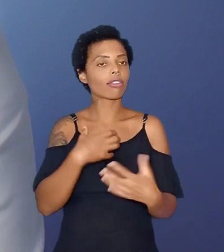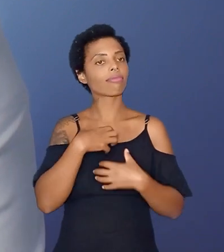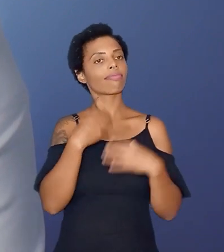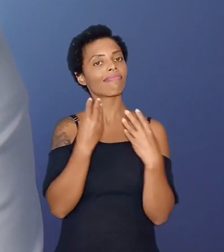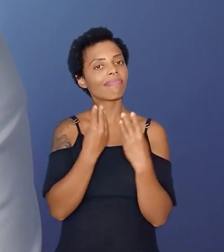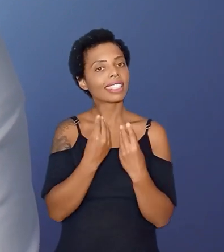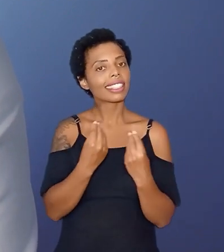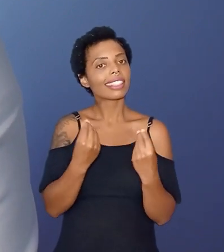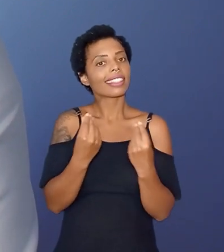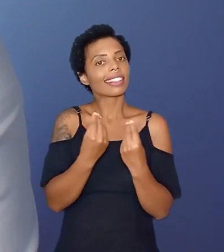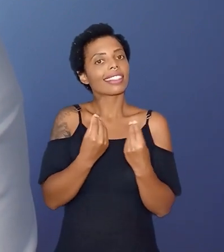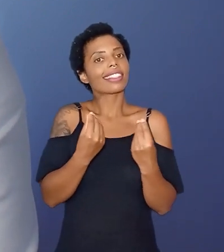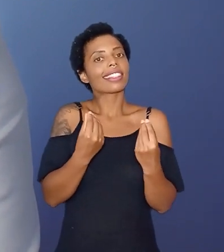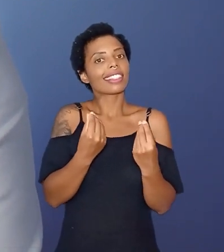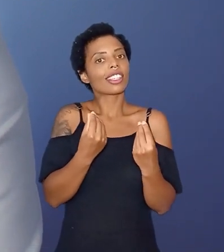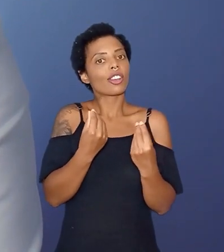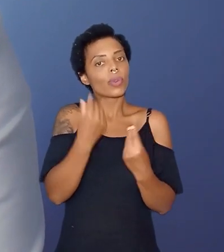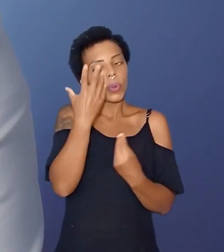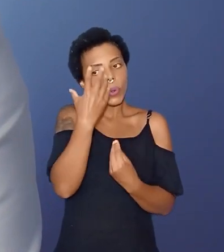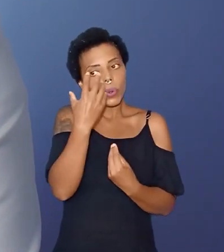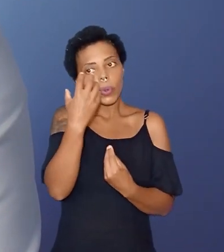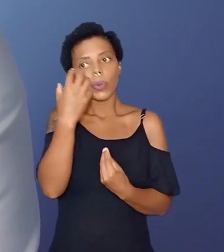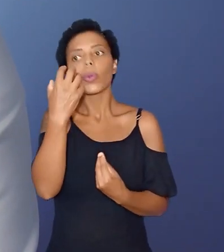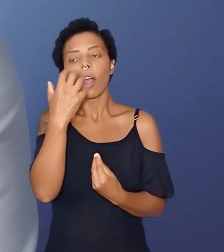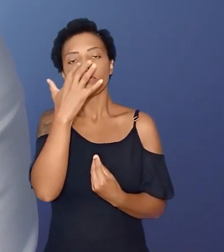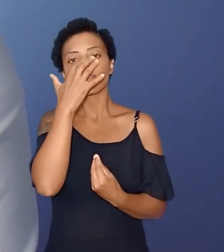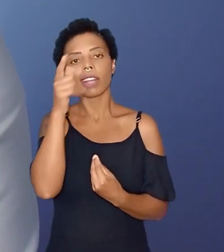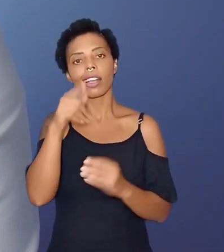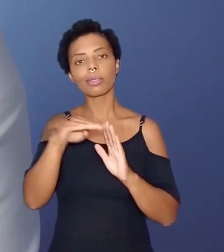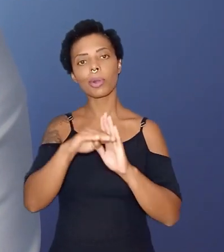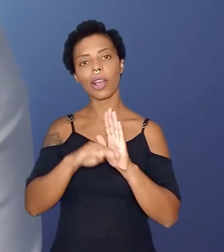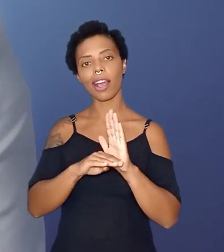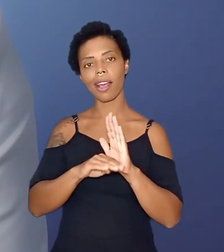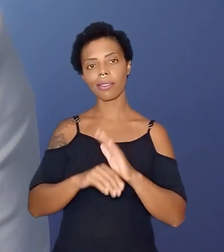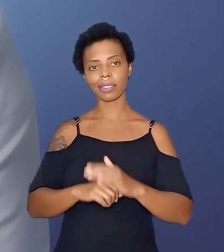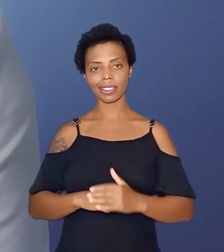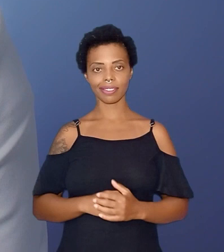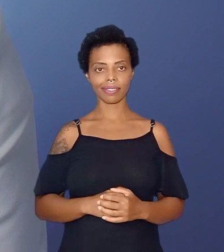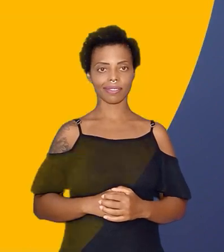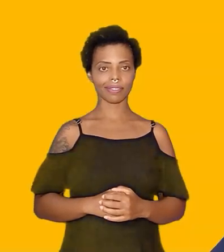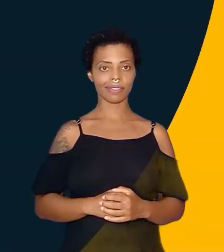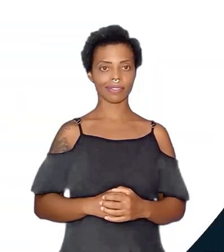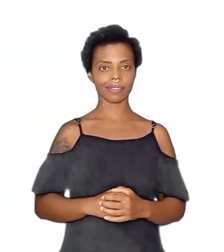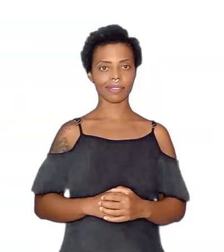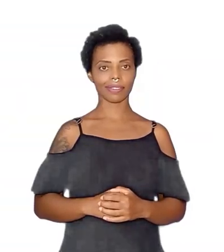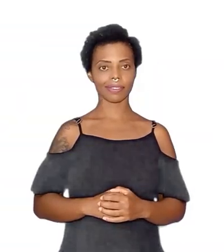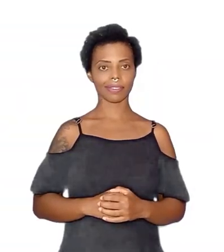gente fica um pouco mais sensibilizado e tende a admirar o programa.